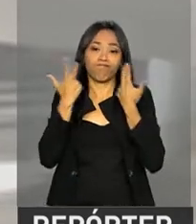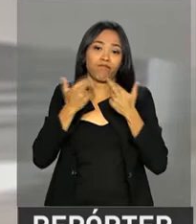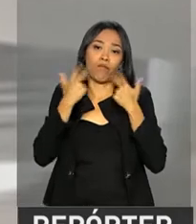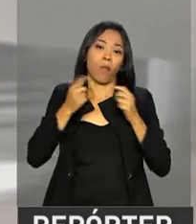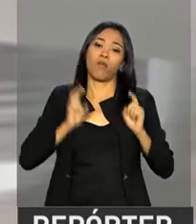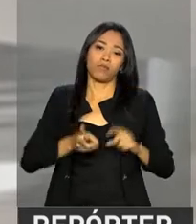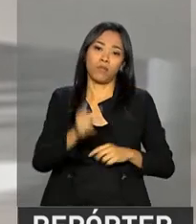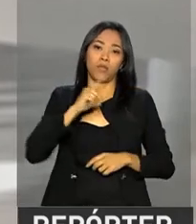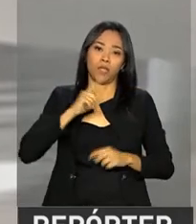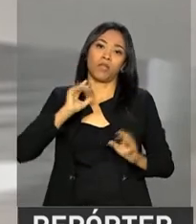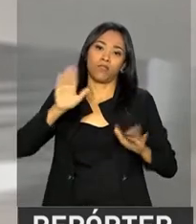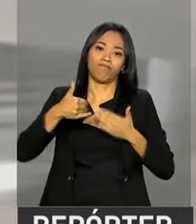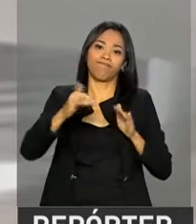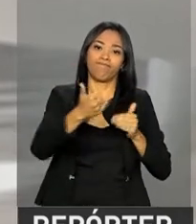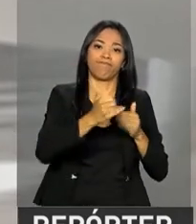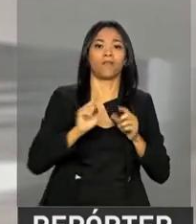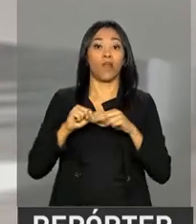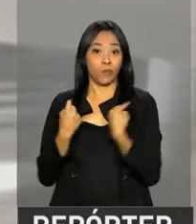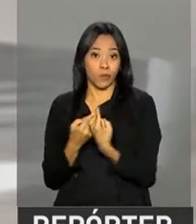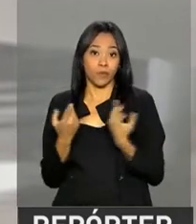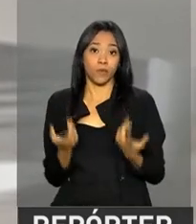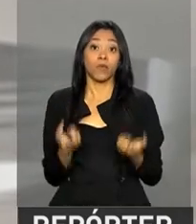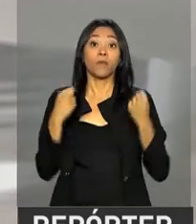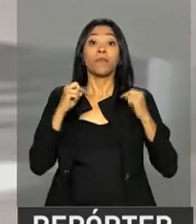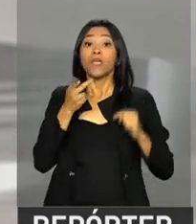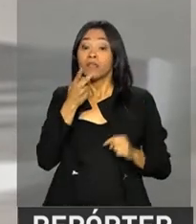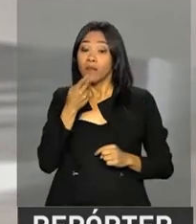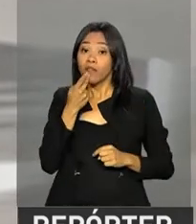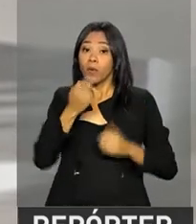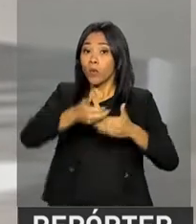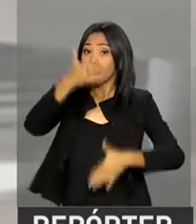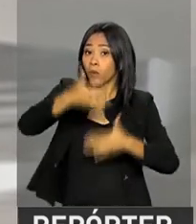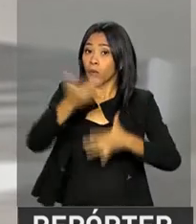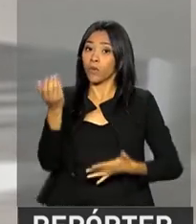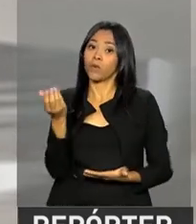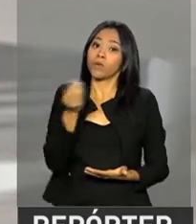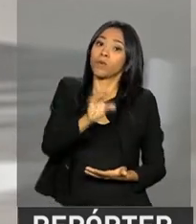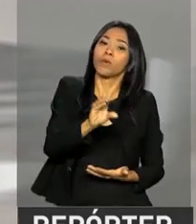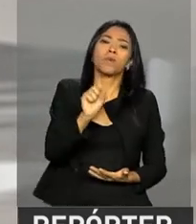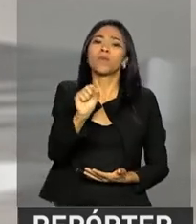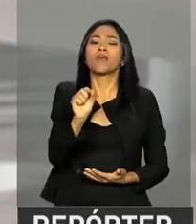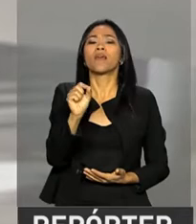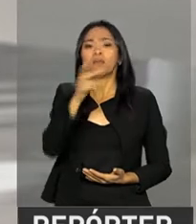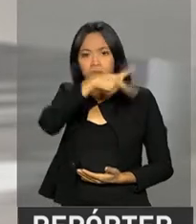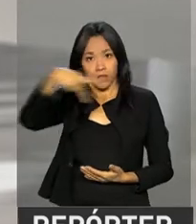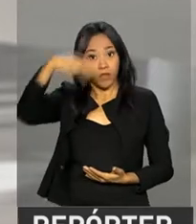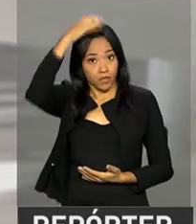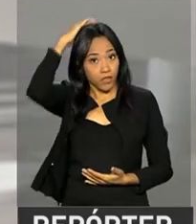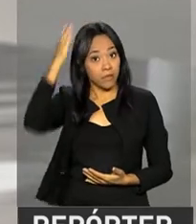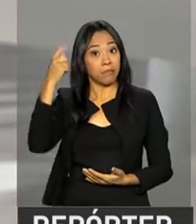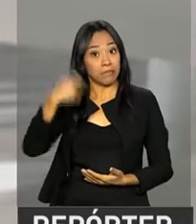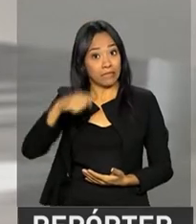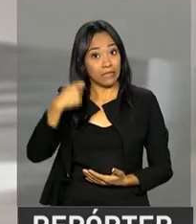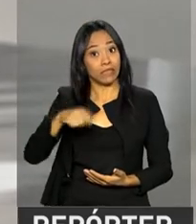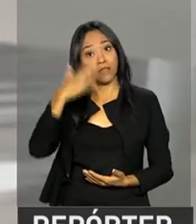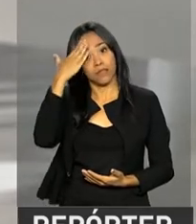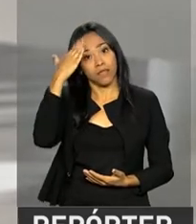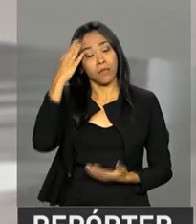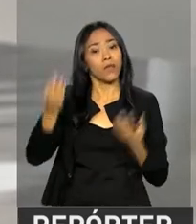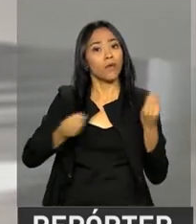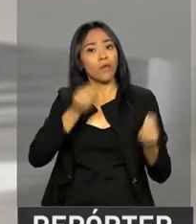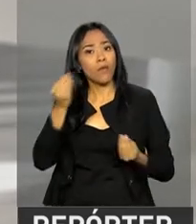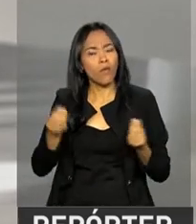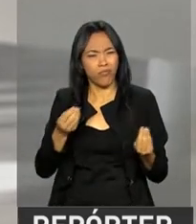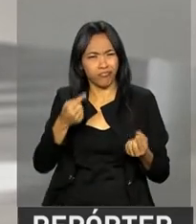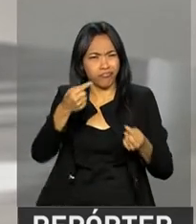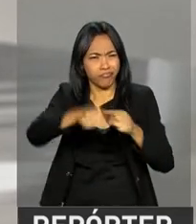sempre teve o presidente disse ainda nas redes sociais que é preciso lidar com mais uma denúncia inepta e sem